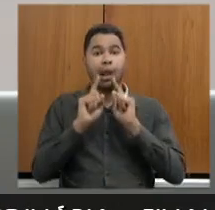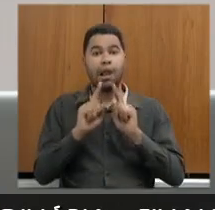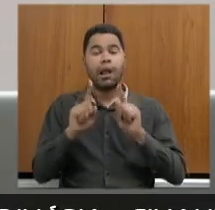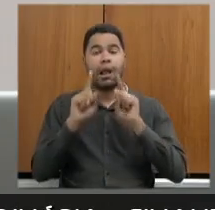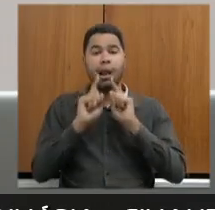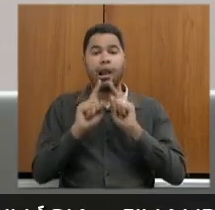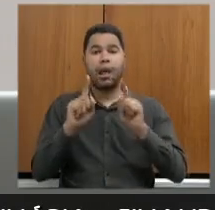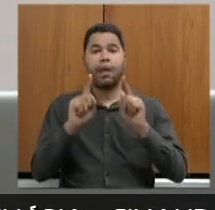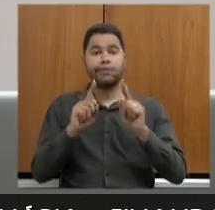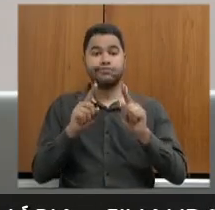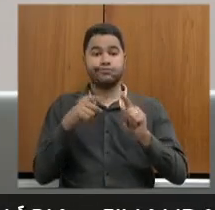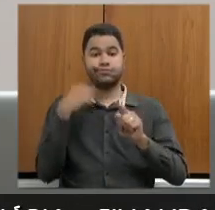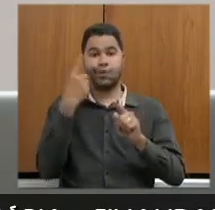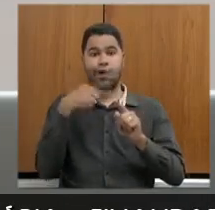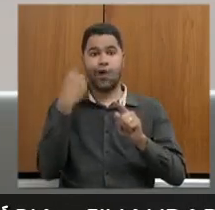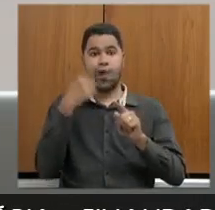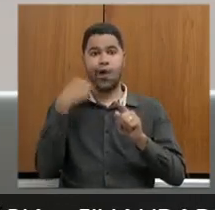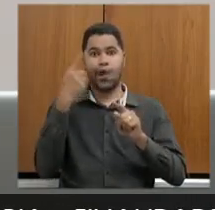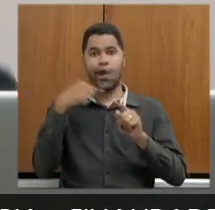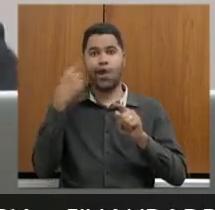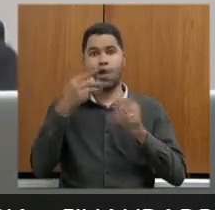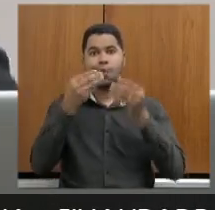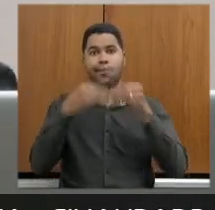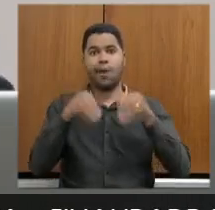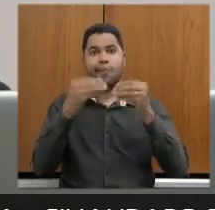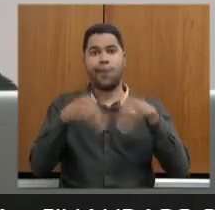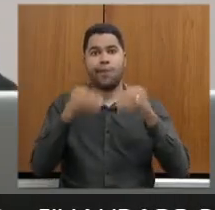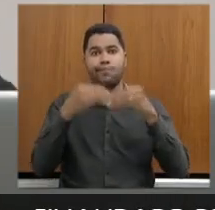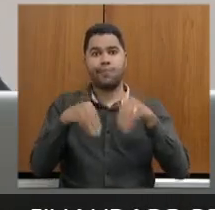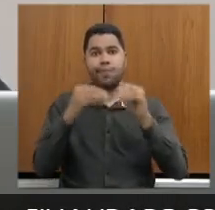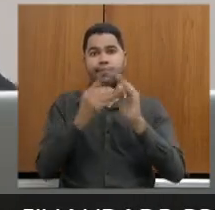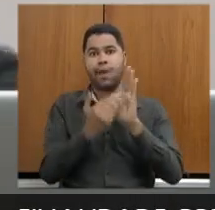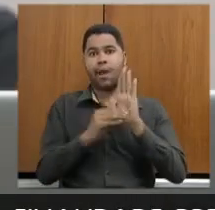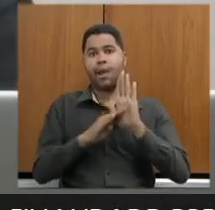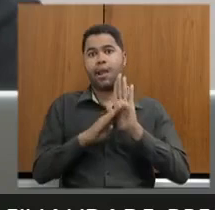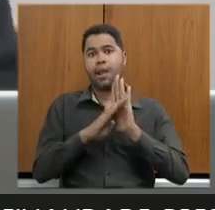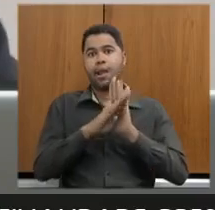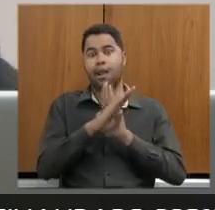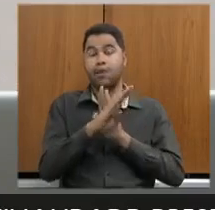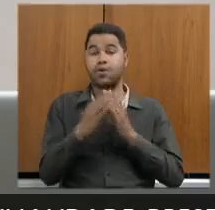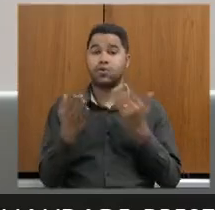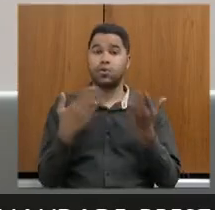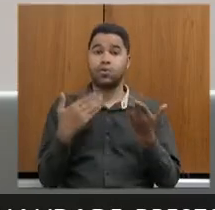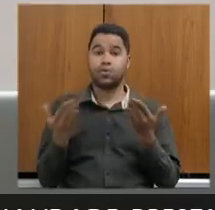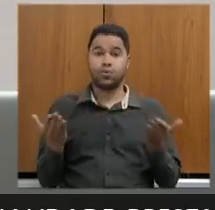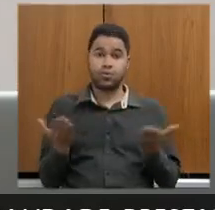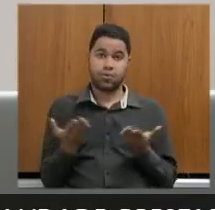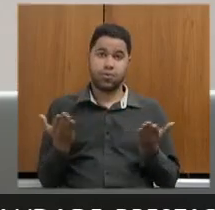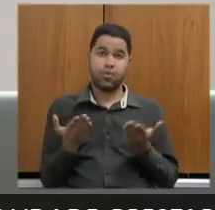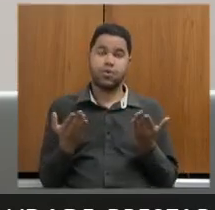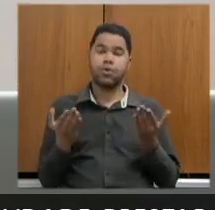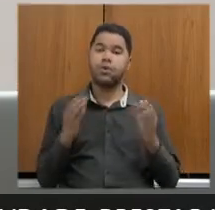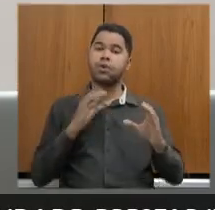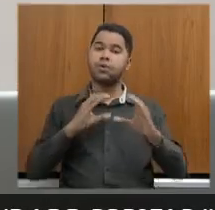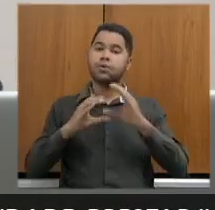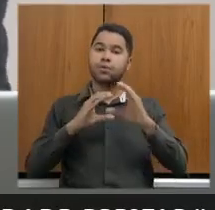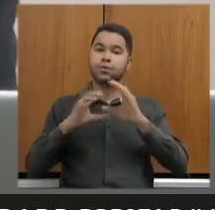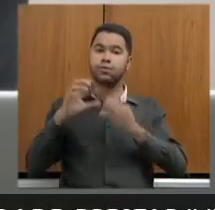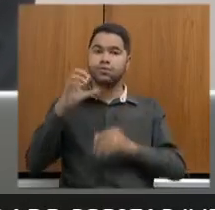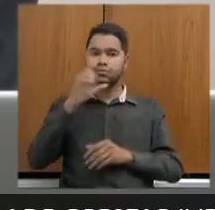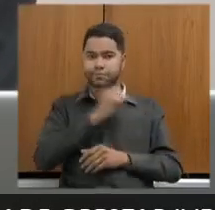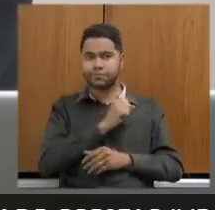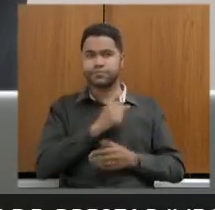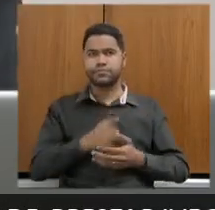da carga horária que eu falei e eu tô aqui conversando com o senhor Comandante hoje a comunicação é tão rápido o seu